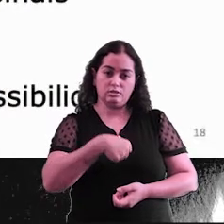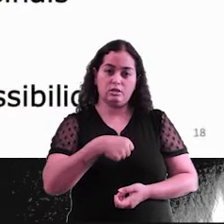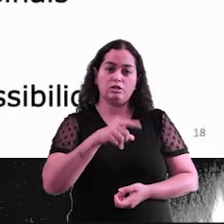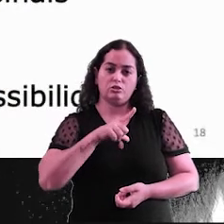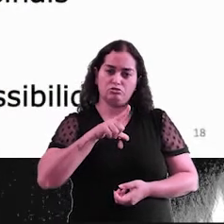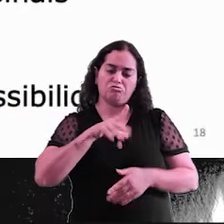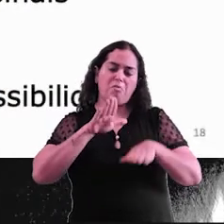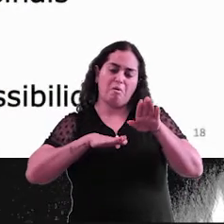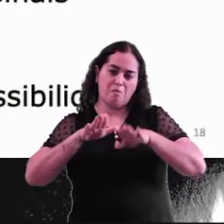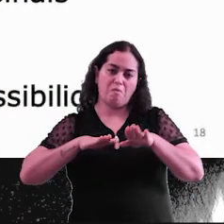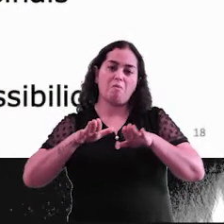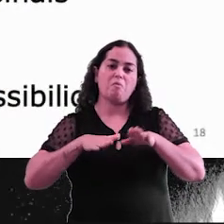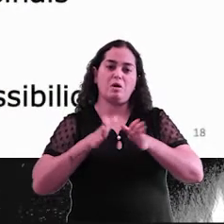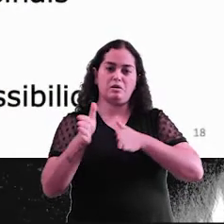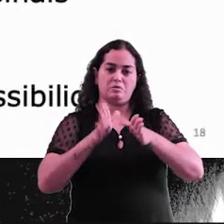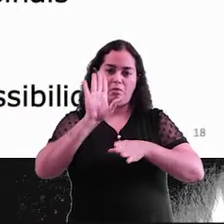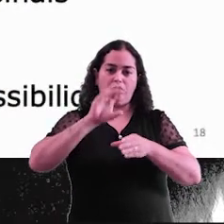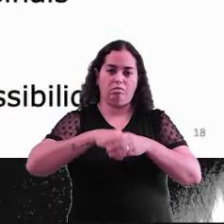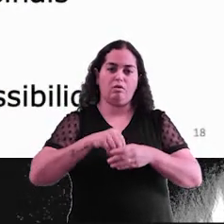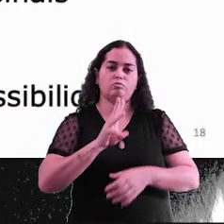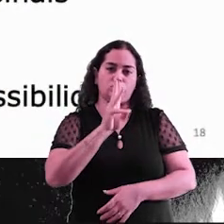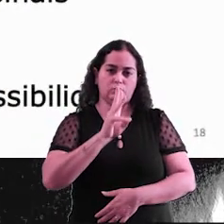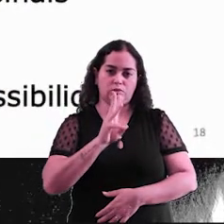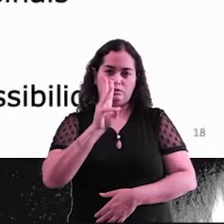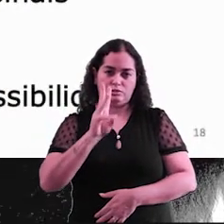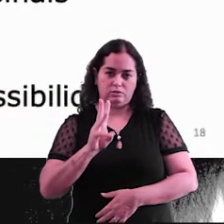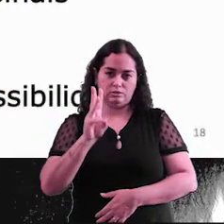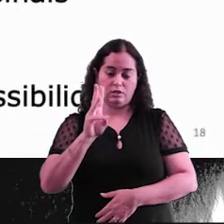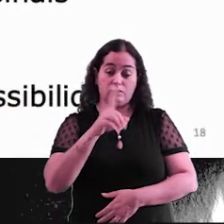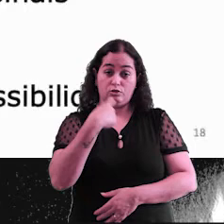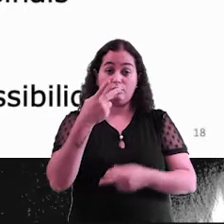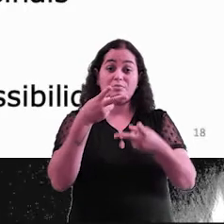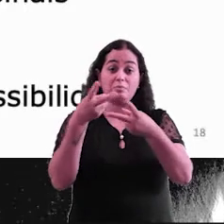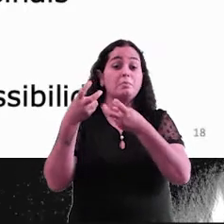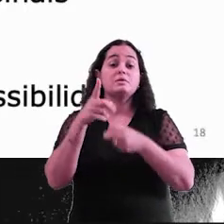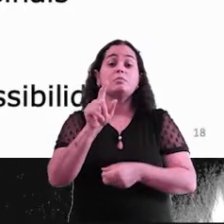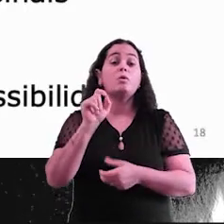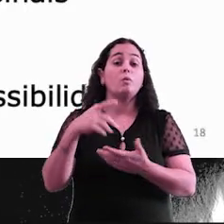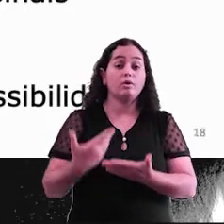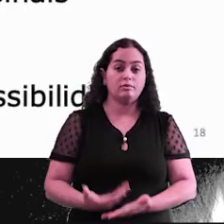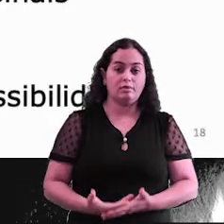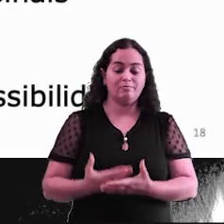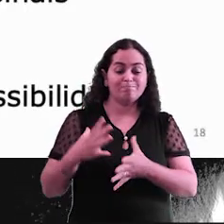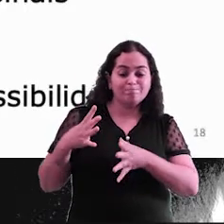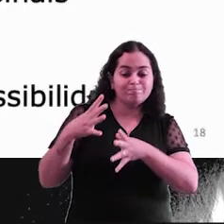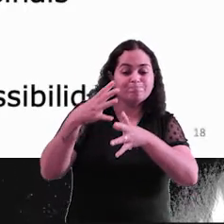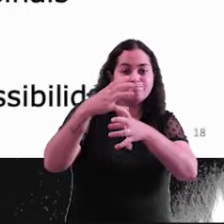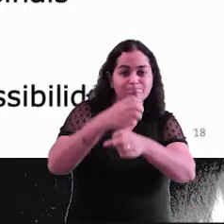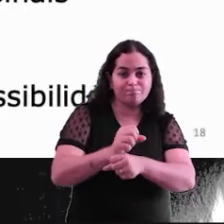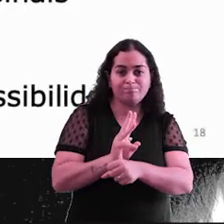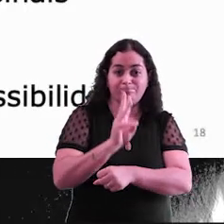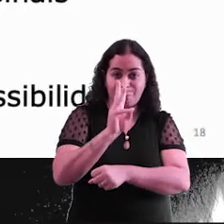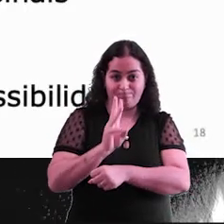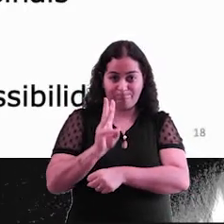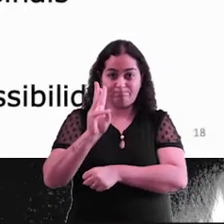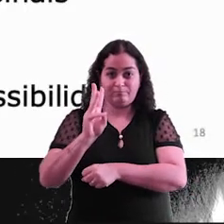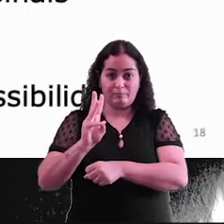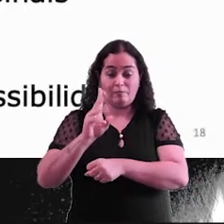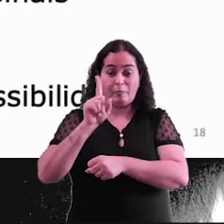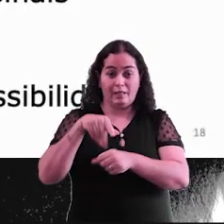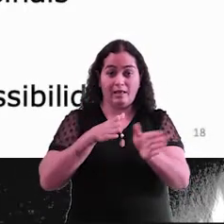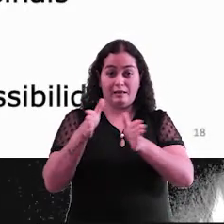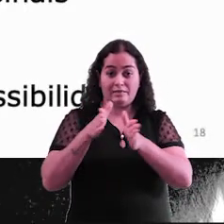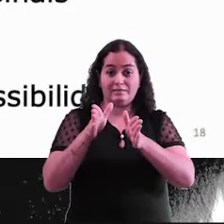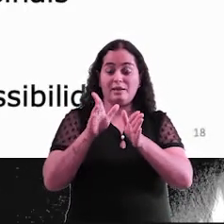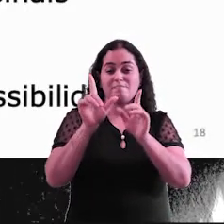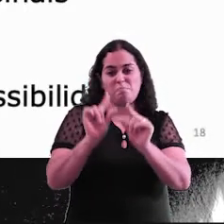tudo é que o número de websites acessíveis ainda é muito restrito, né? As ações majoritariamente estão